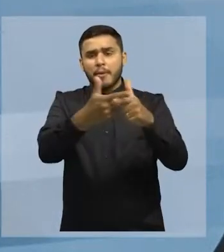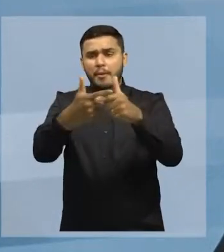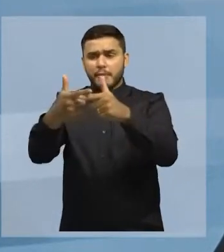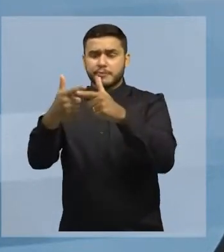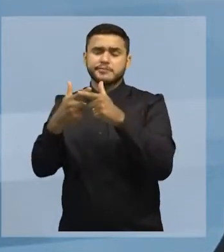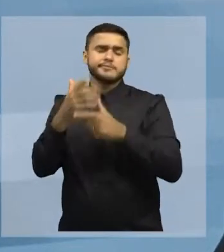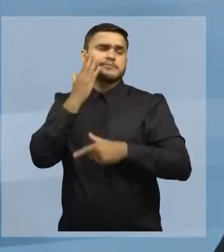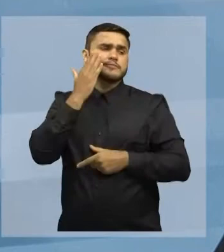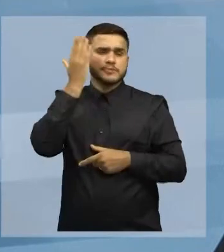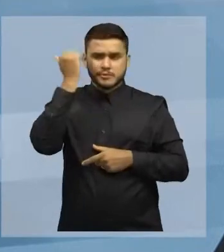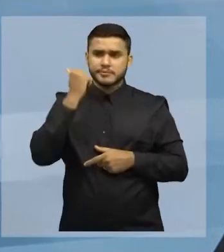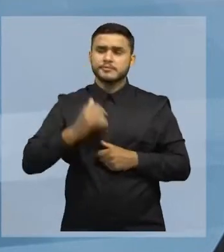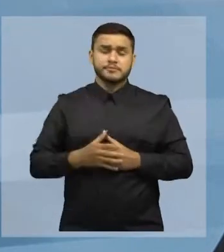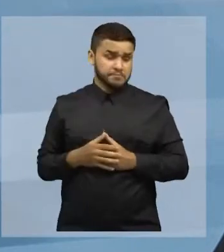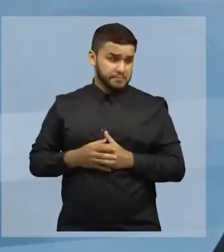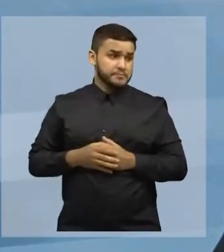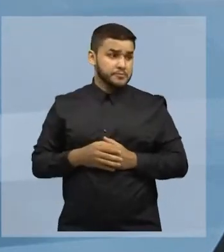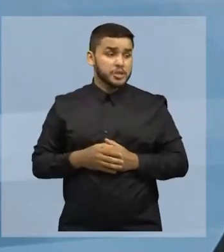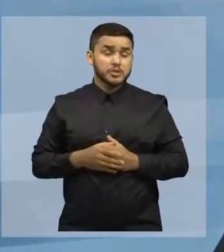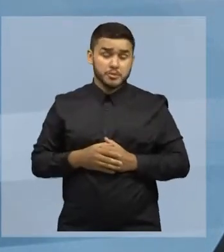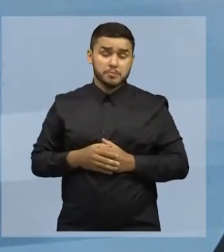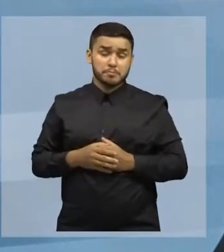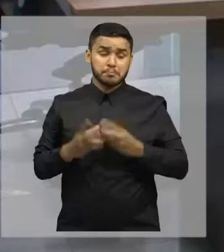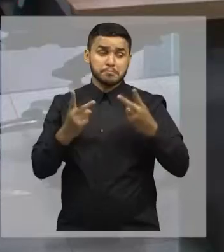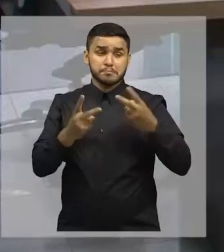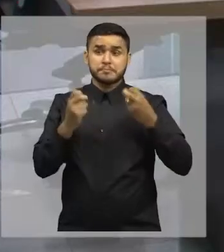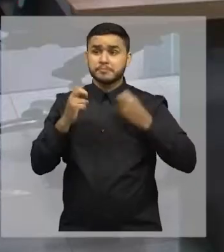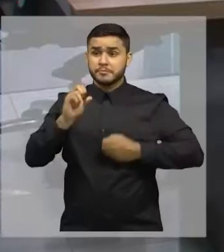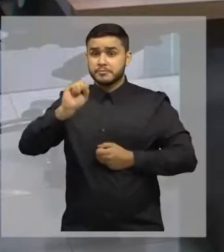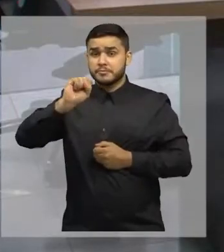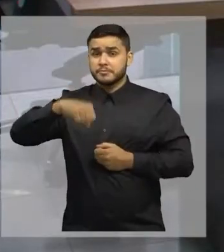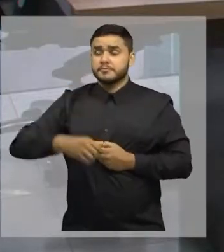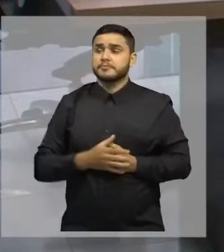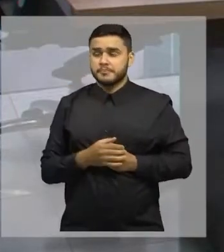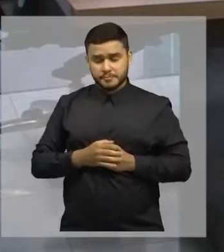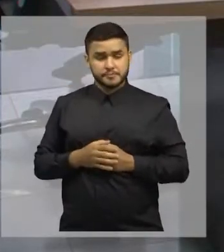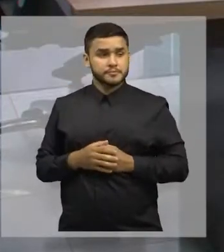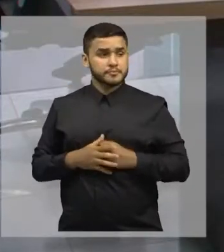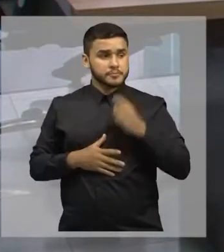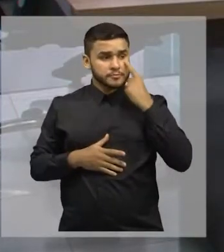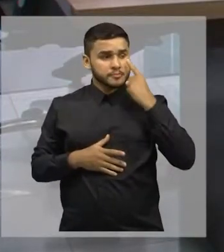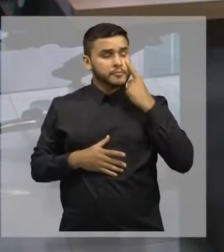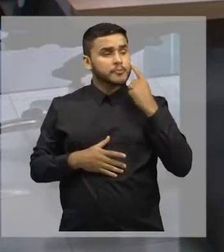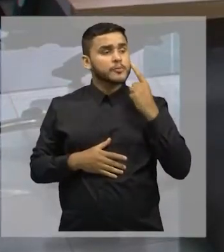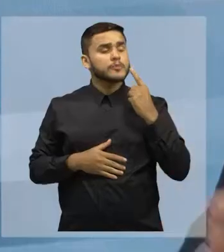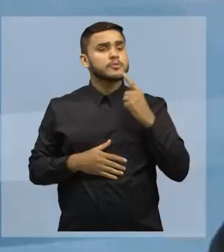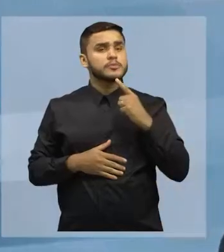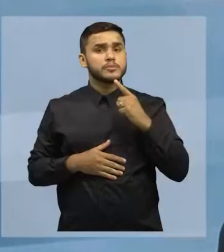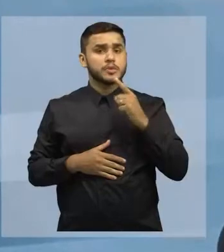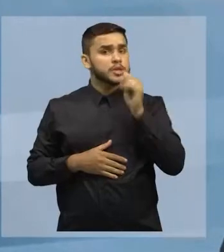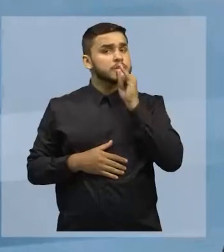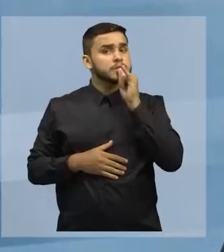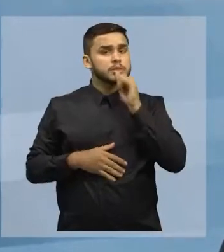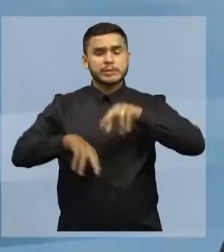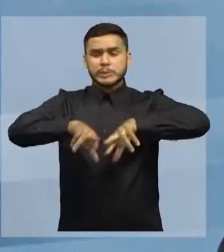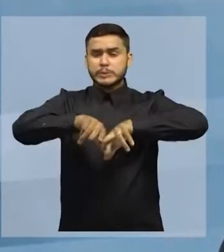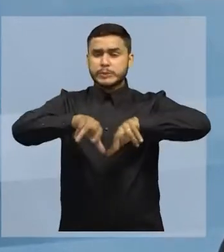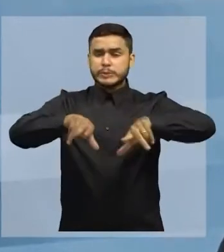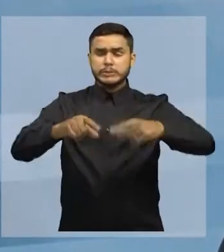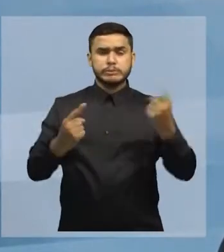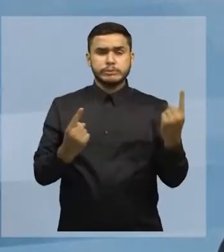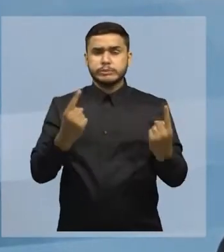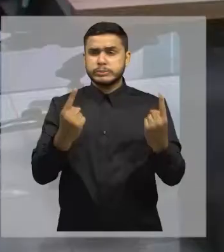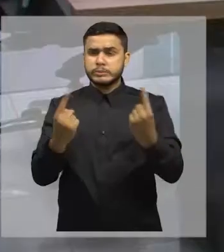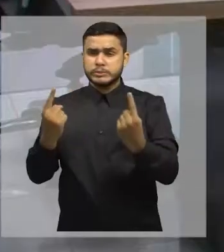nesse sentido, mas eu aposto mais numa pulverização de candidatos. Você tem um cenário provável aí,